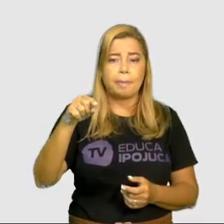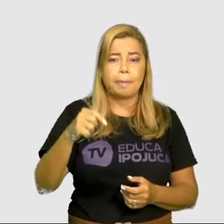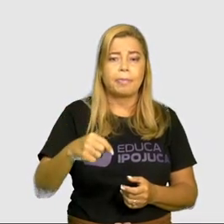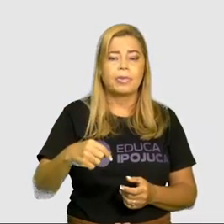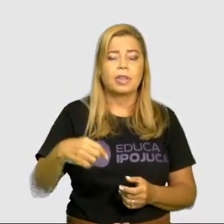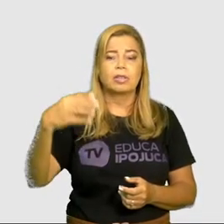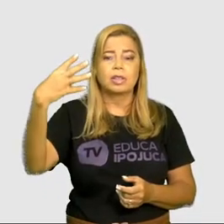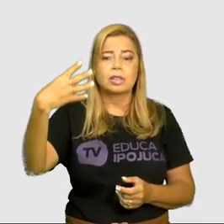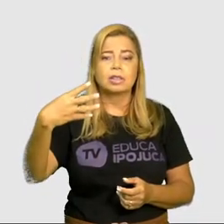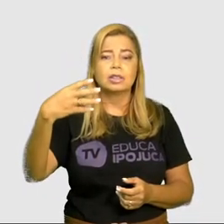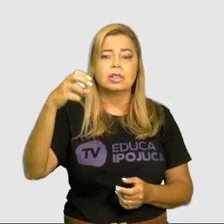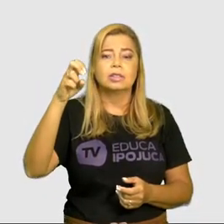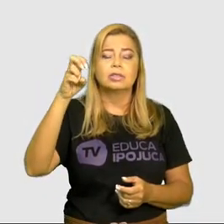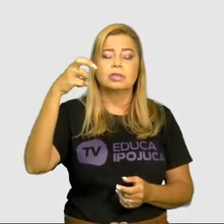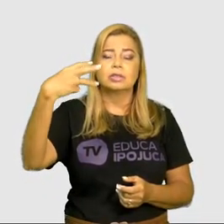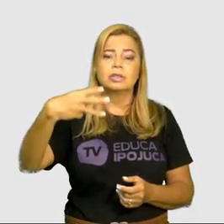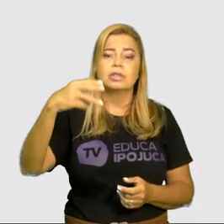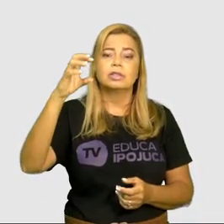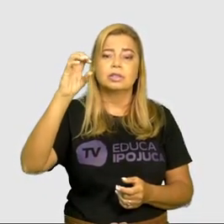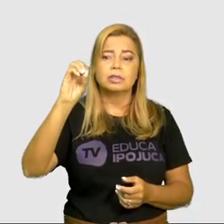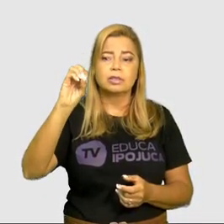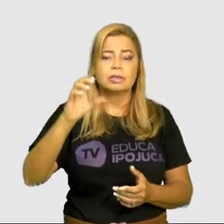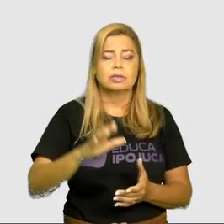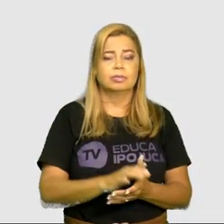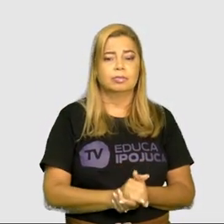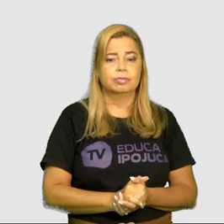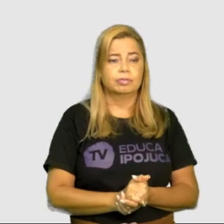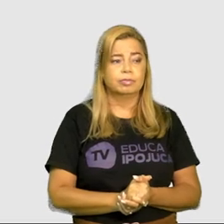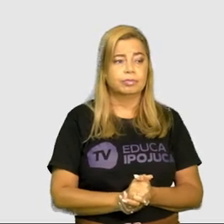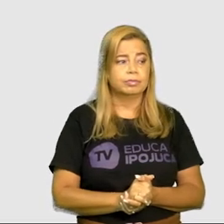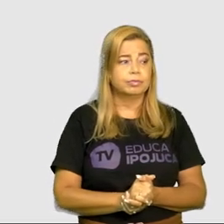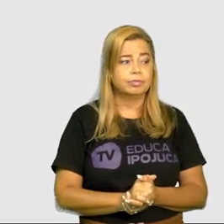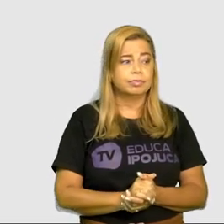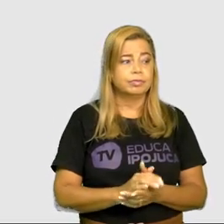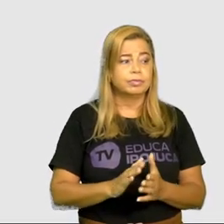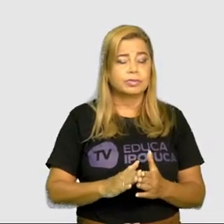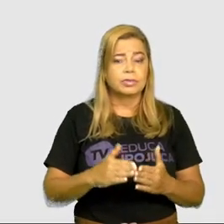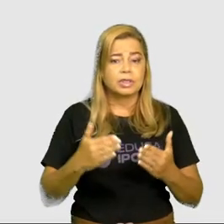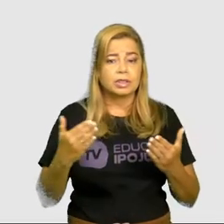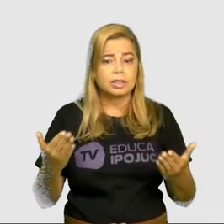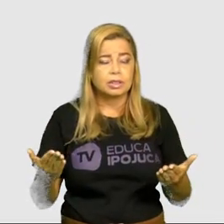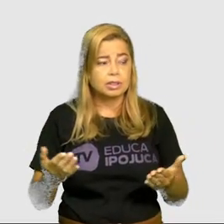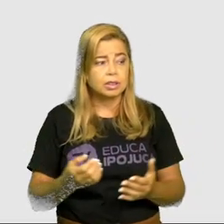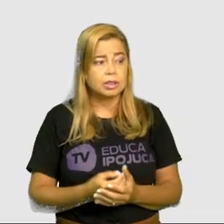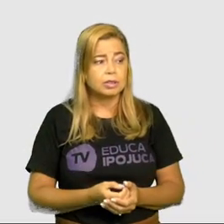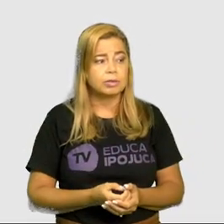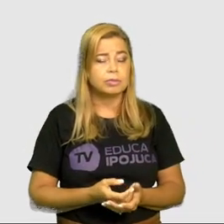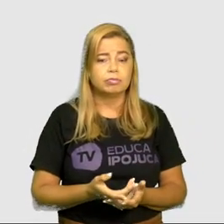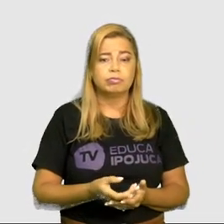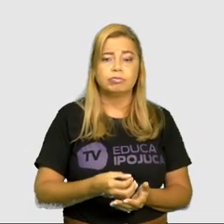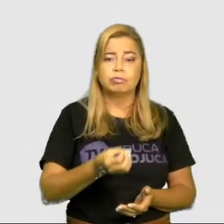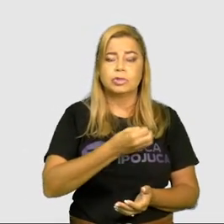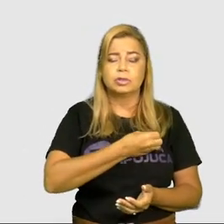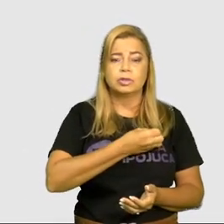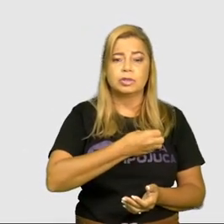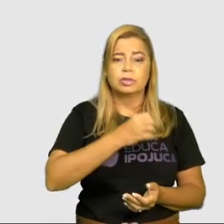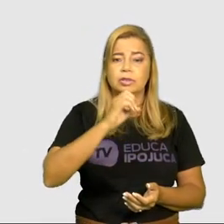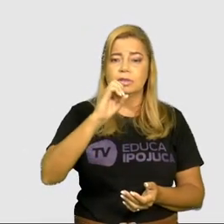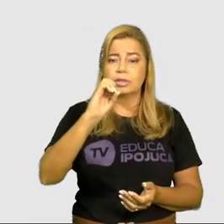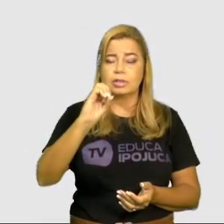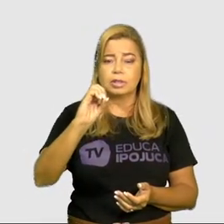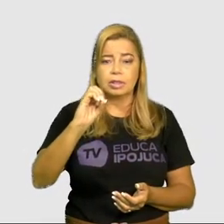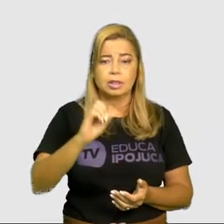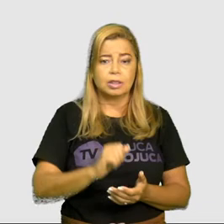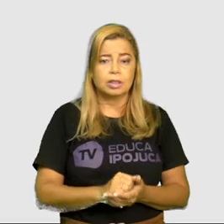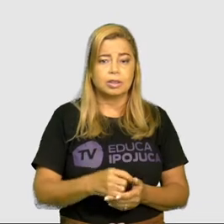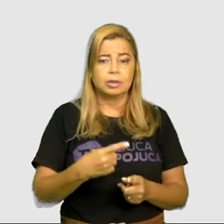1430 se você observar aqui nós temos 100 unidades porque não